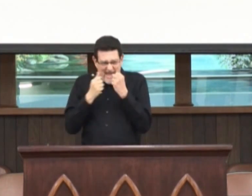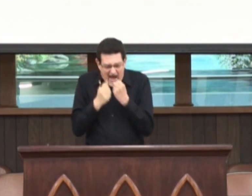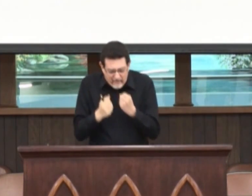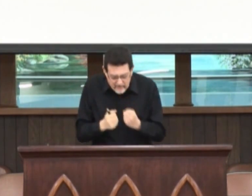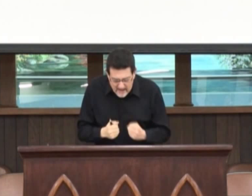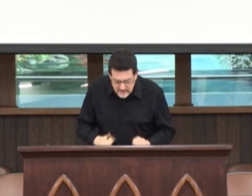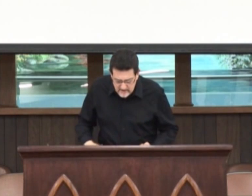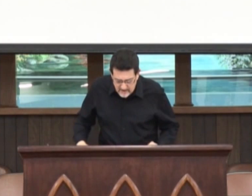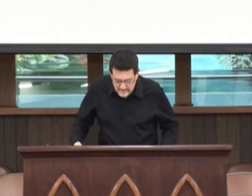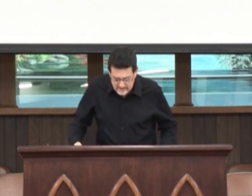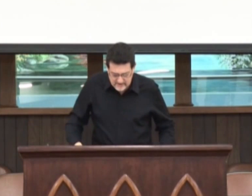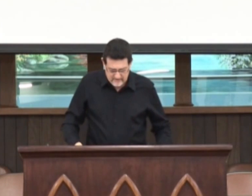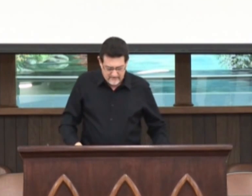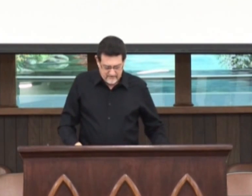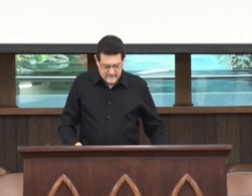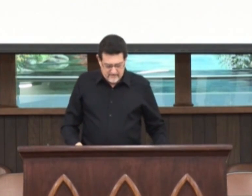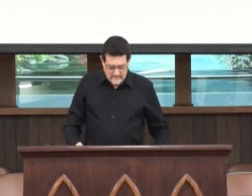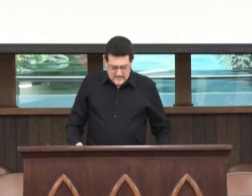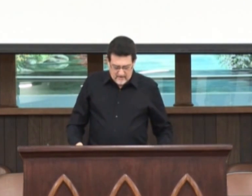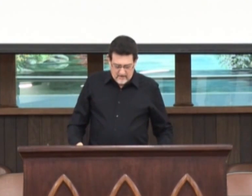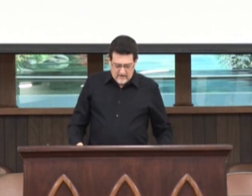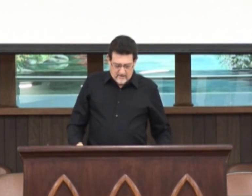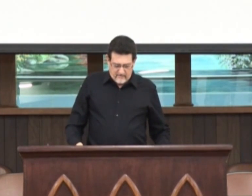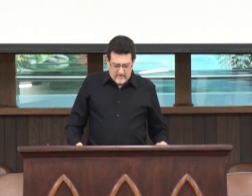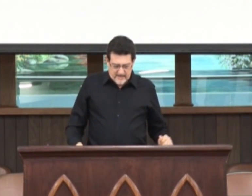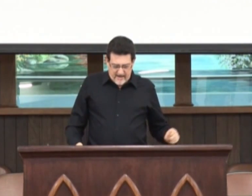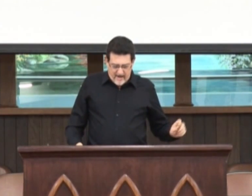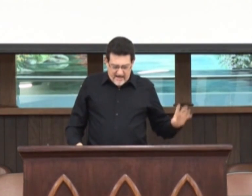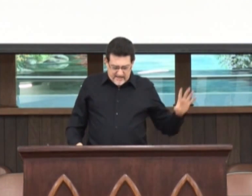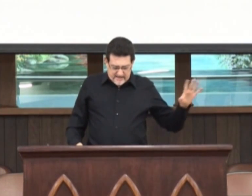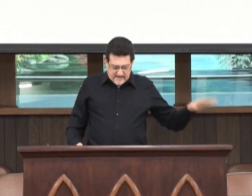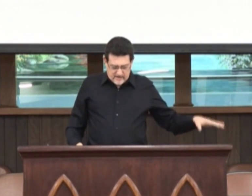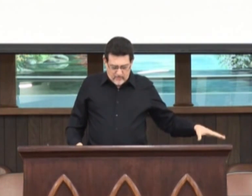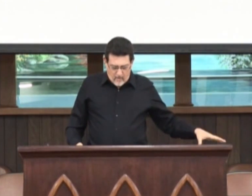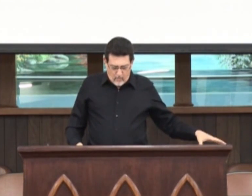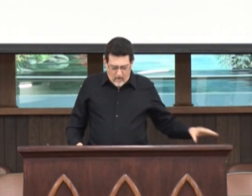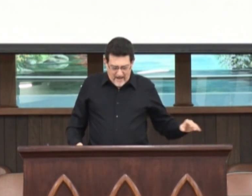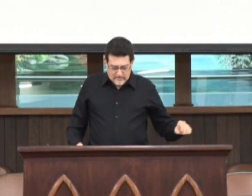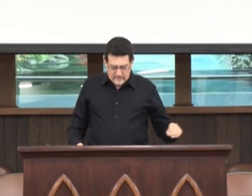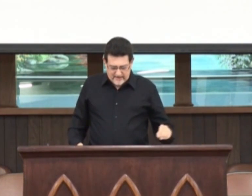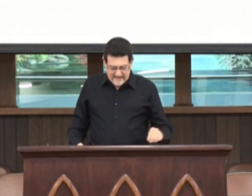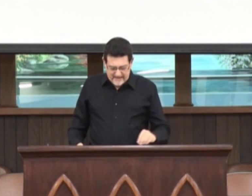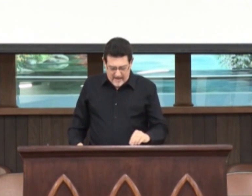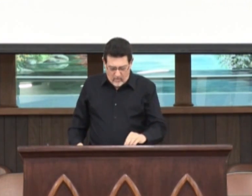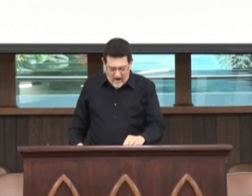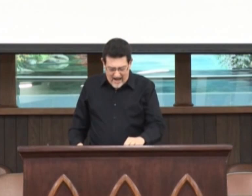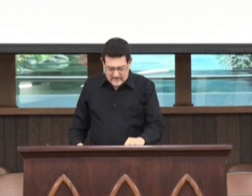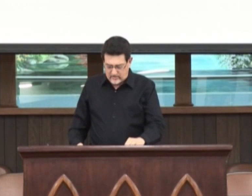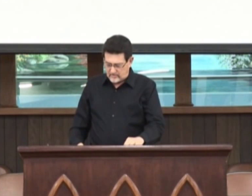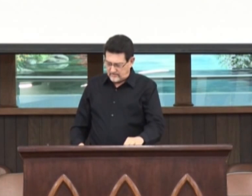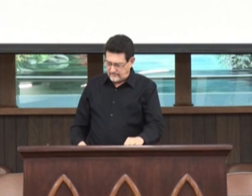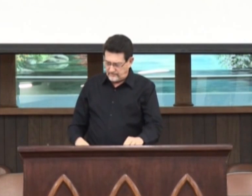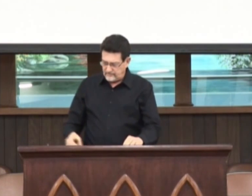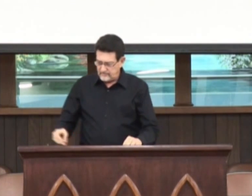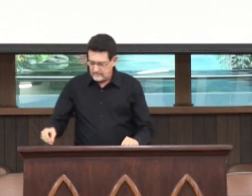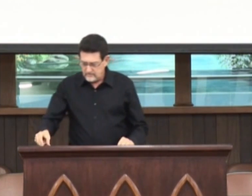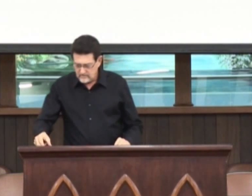O que é a vontade de Deus? Vamos ler mais João